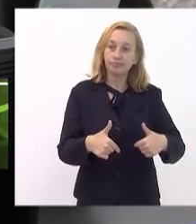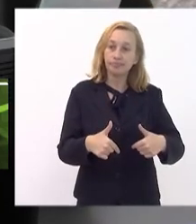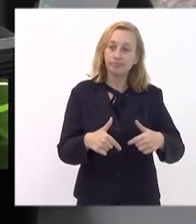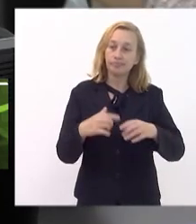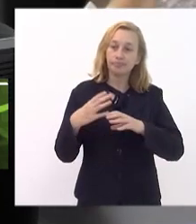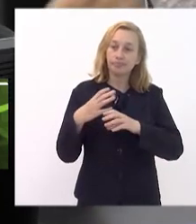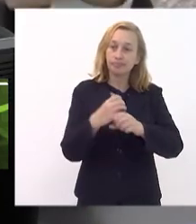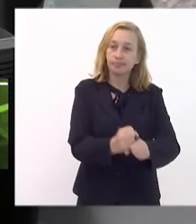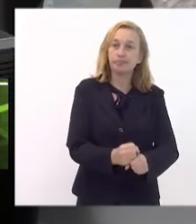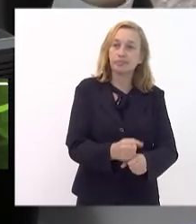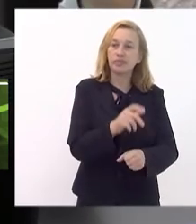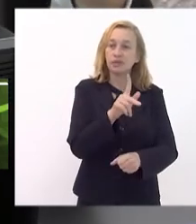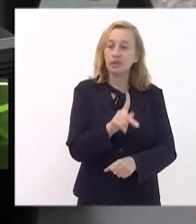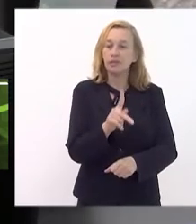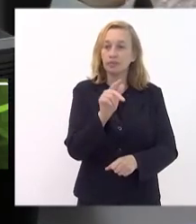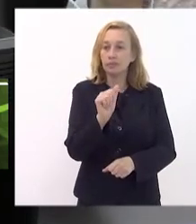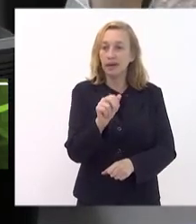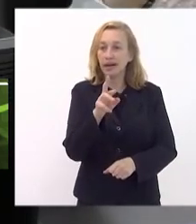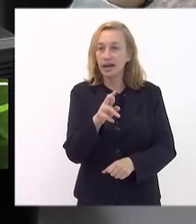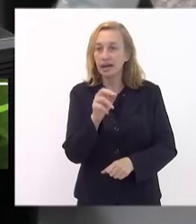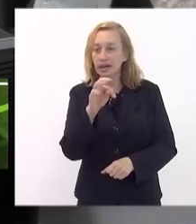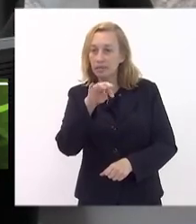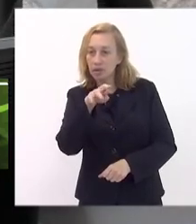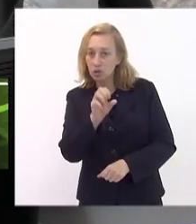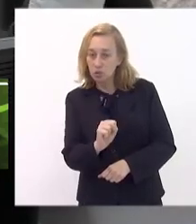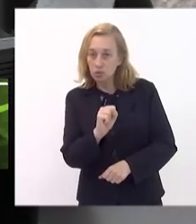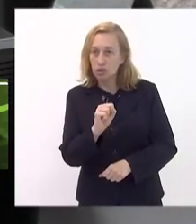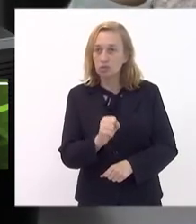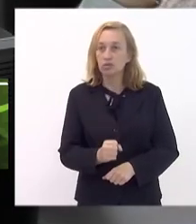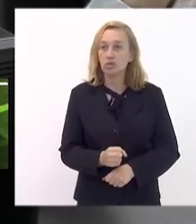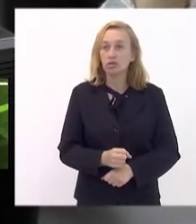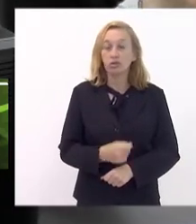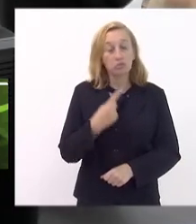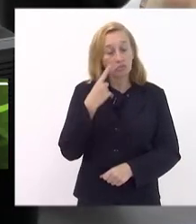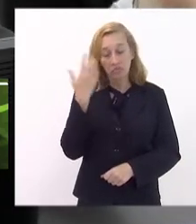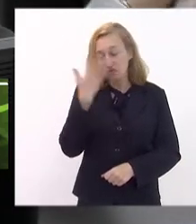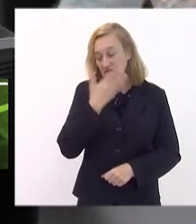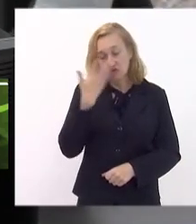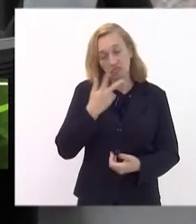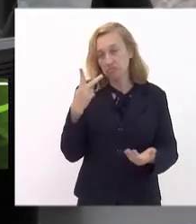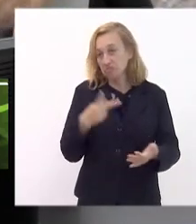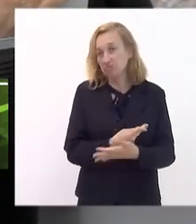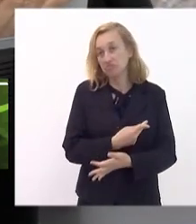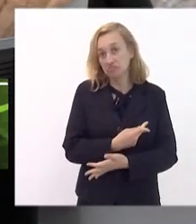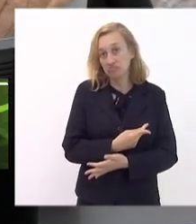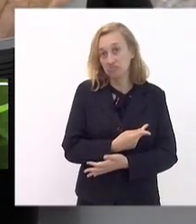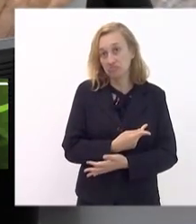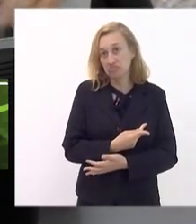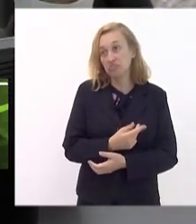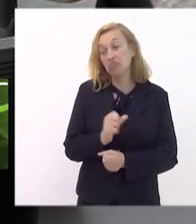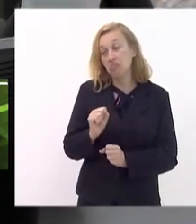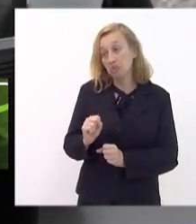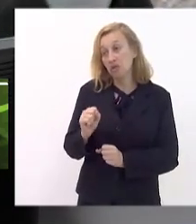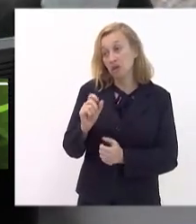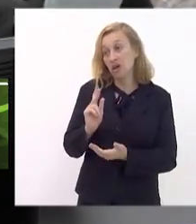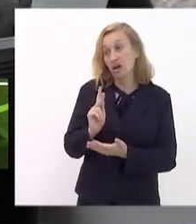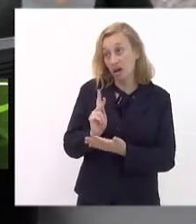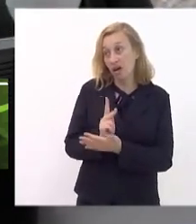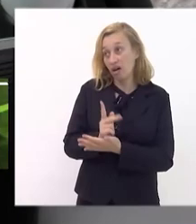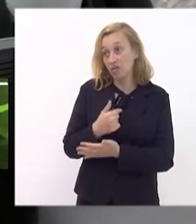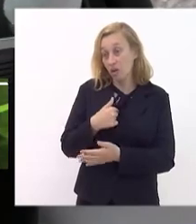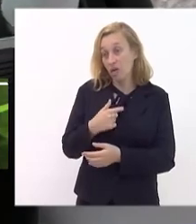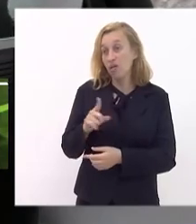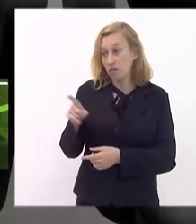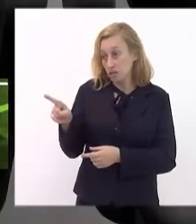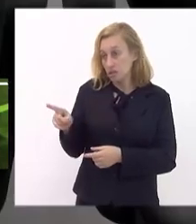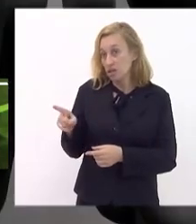de parâmetros, sabe? Eu não tenho visto isso acontecer. Posso até estar enganado, pode estar. Vocês